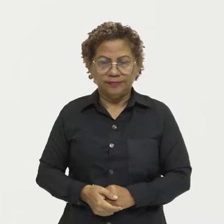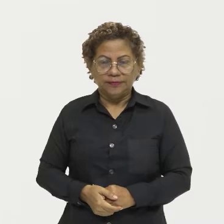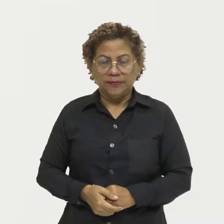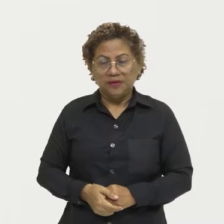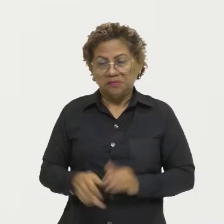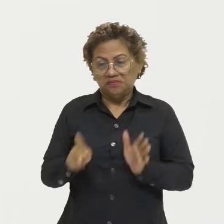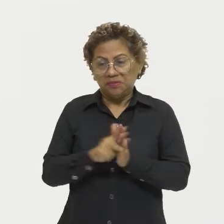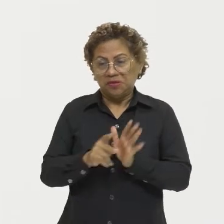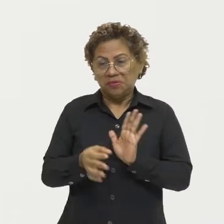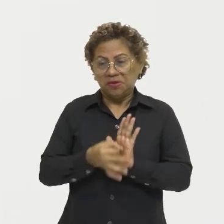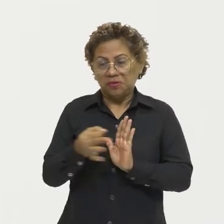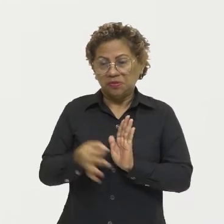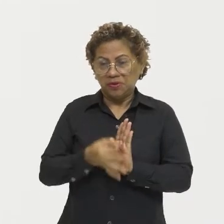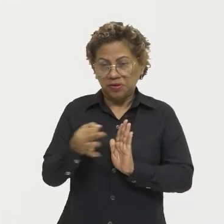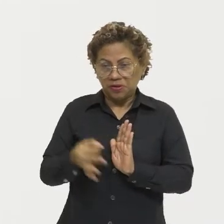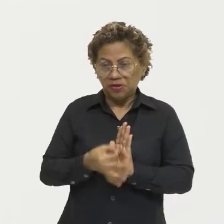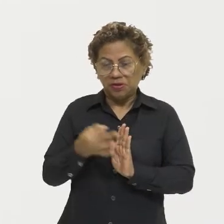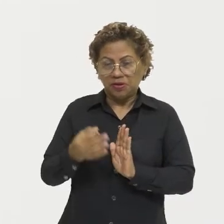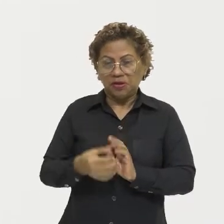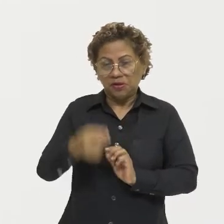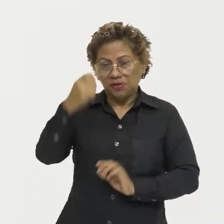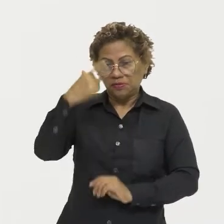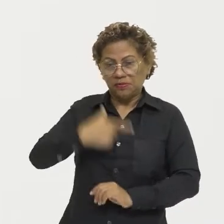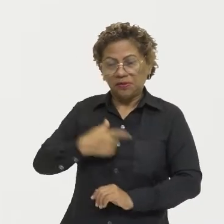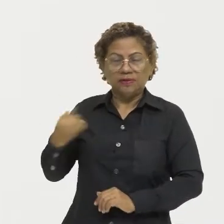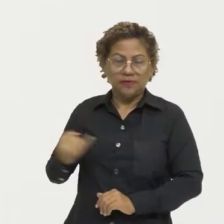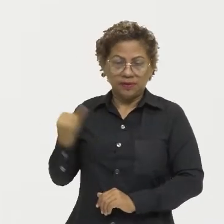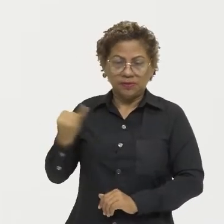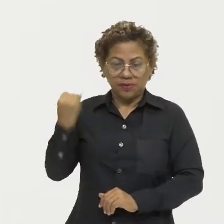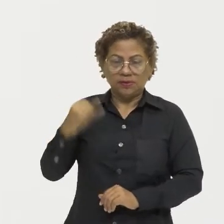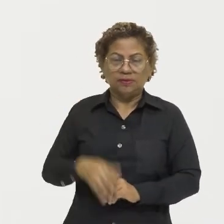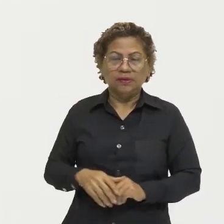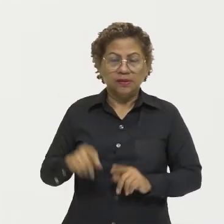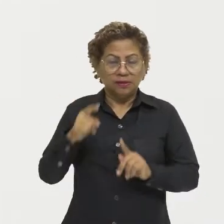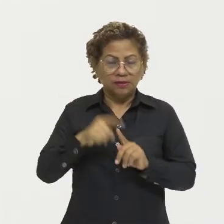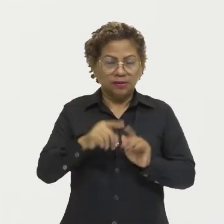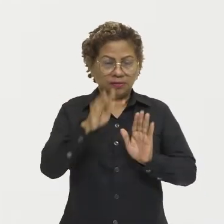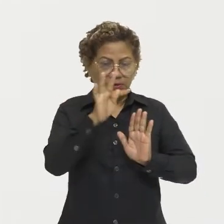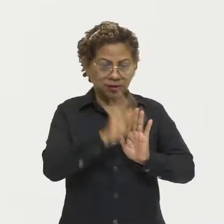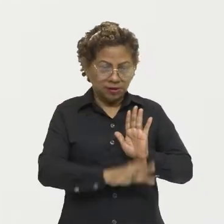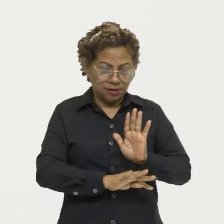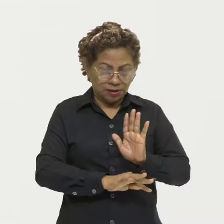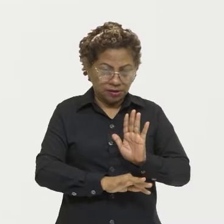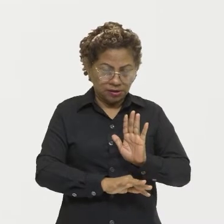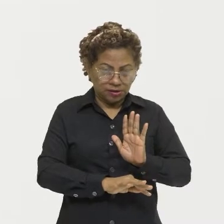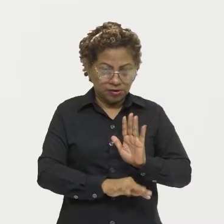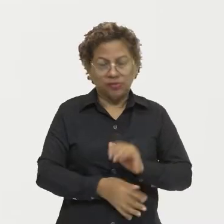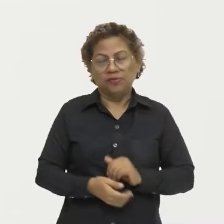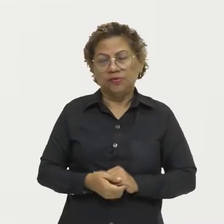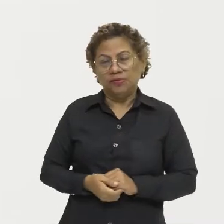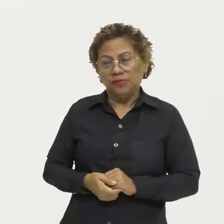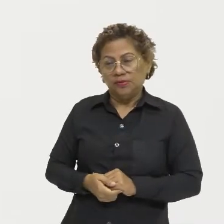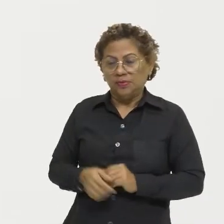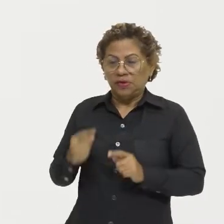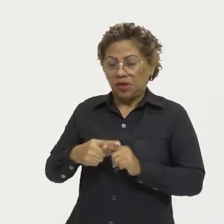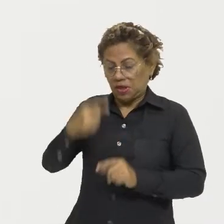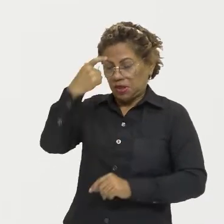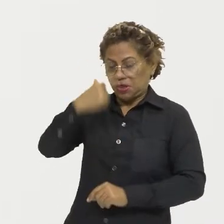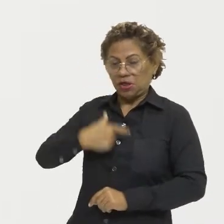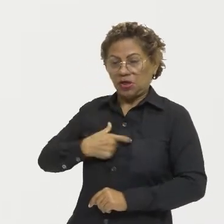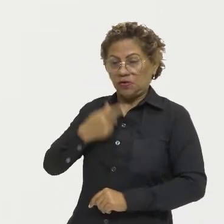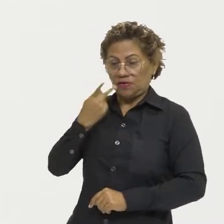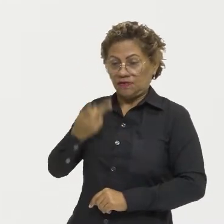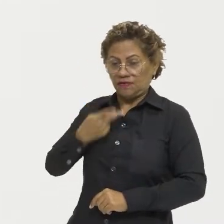do emissor é que vai ser mais importante. Esse tipo de texto é escrito em primeira pessoa, né? Já que é o emissor que